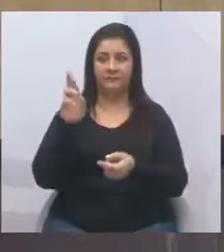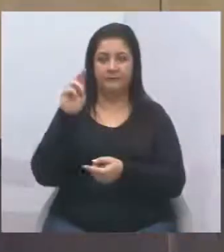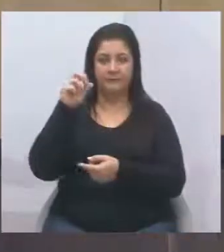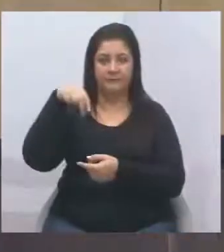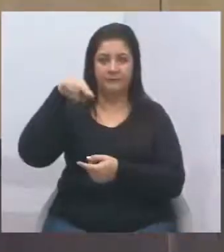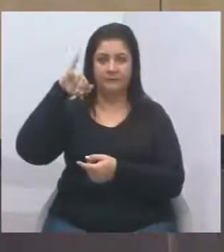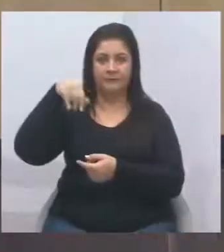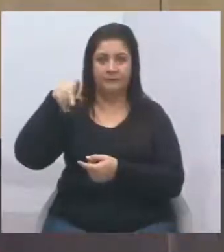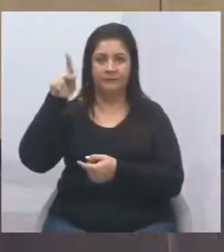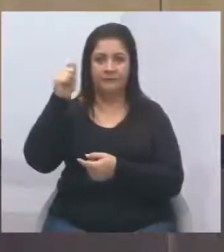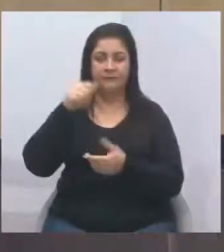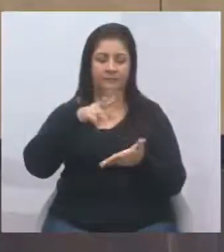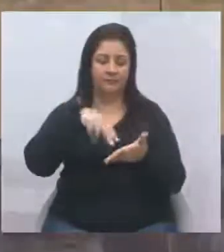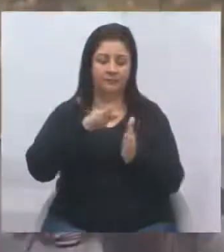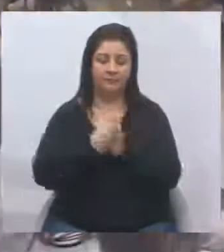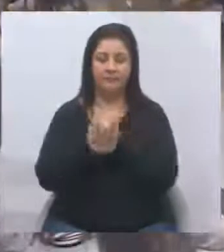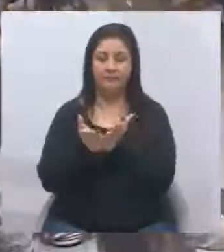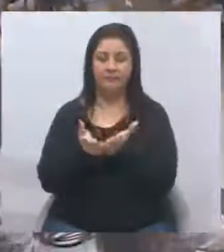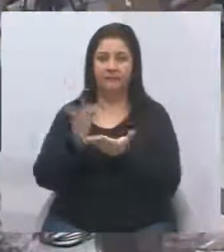da leitura da Bíblia.